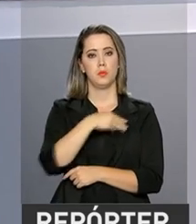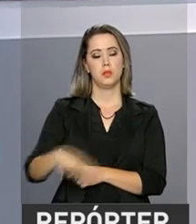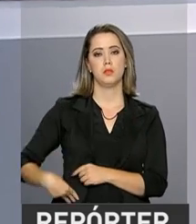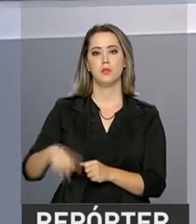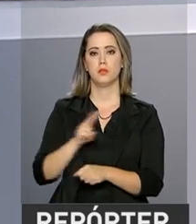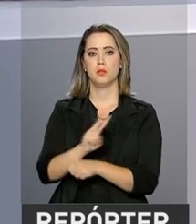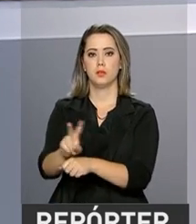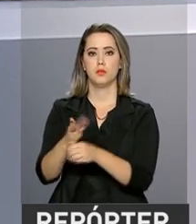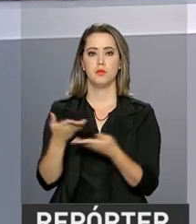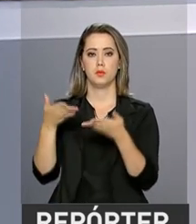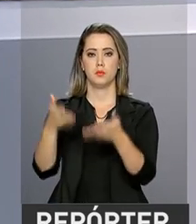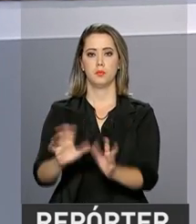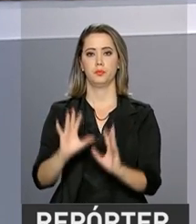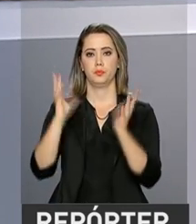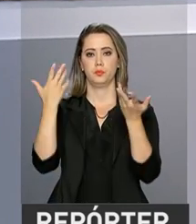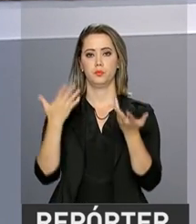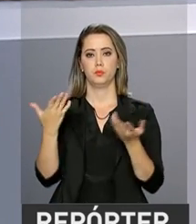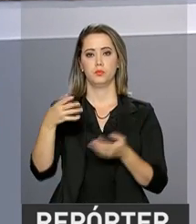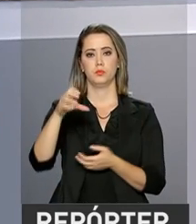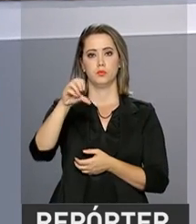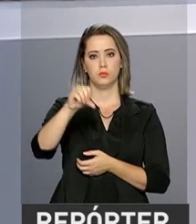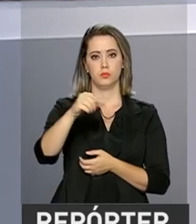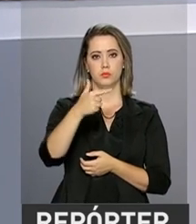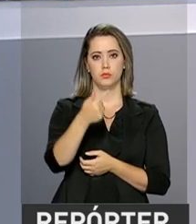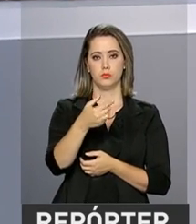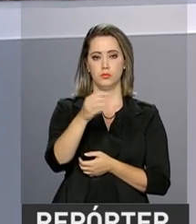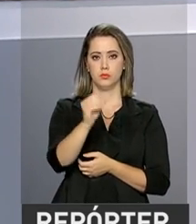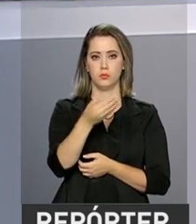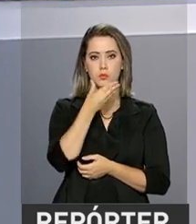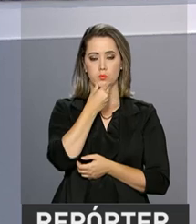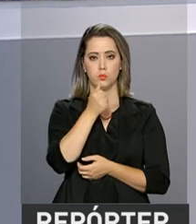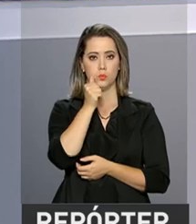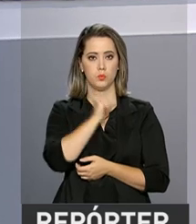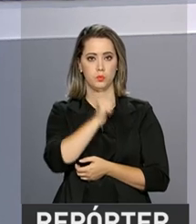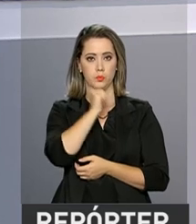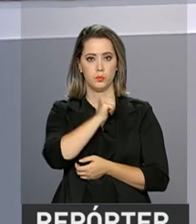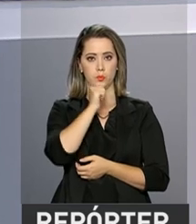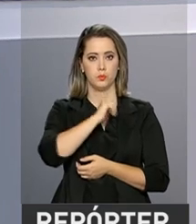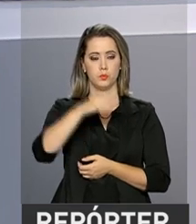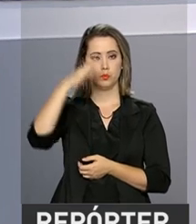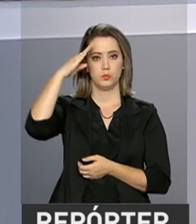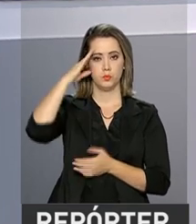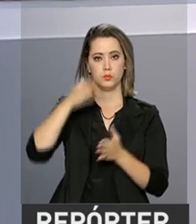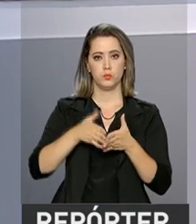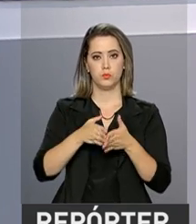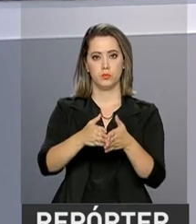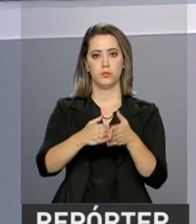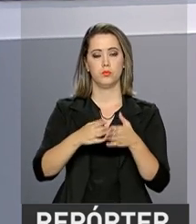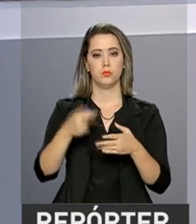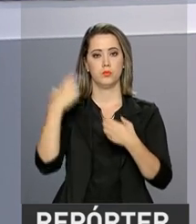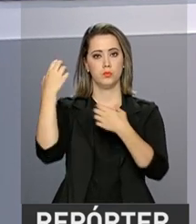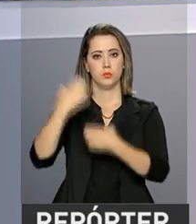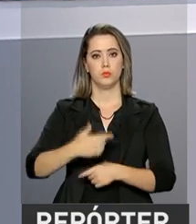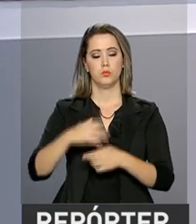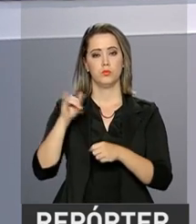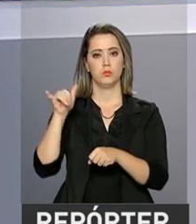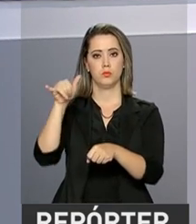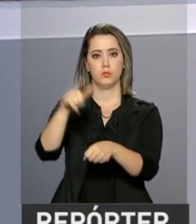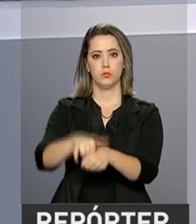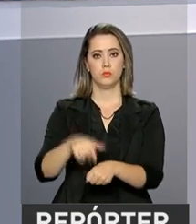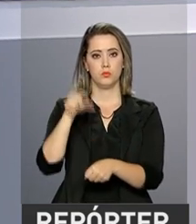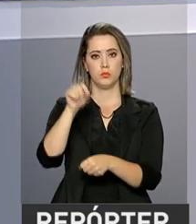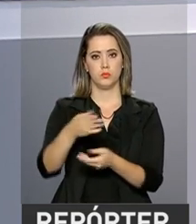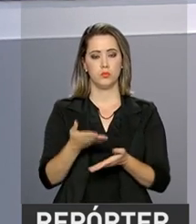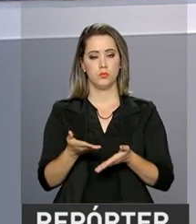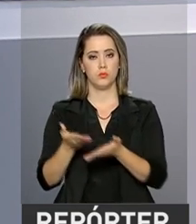jugman participou da cerimônia os 970 homens e mulheres da Marinha do exército e da Aeronáutica